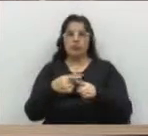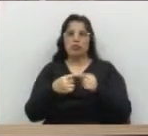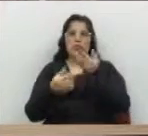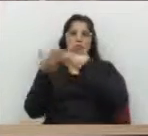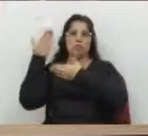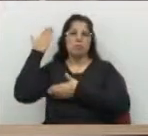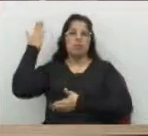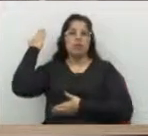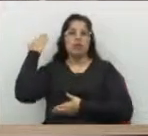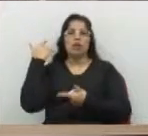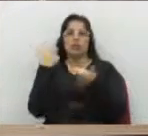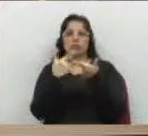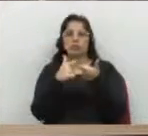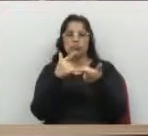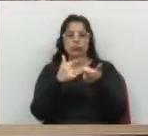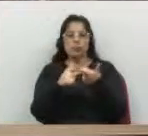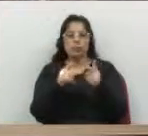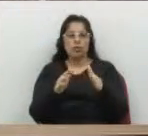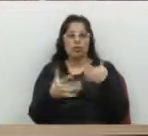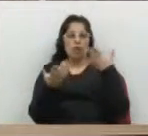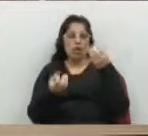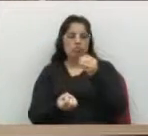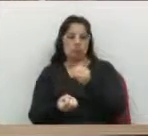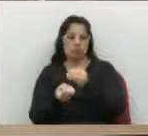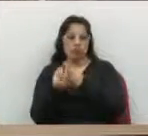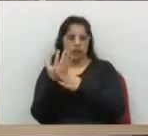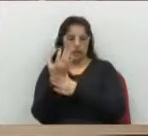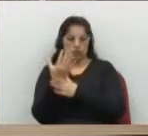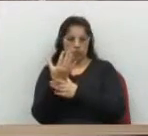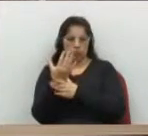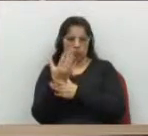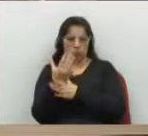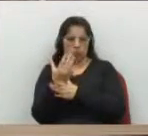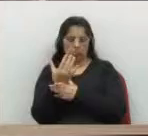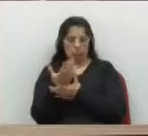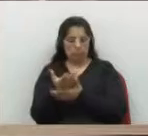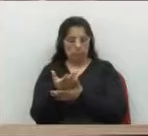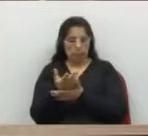Horto quanto à instalação do